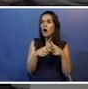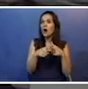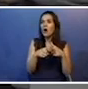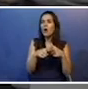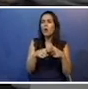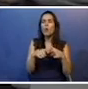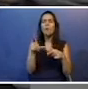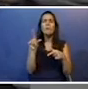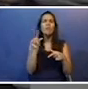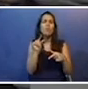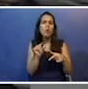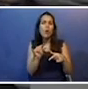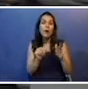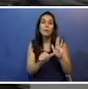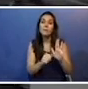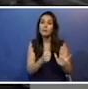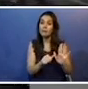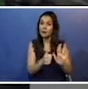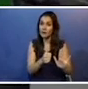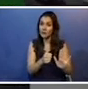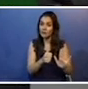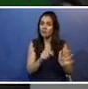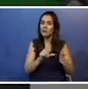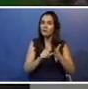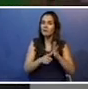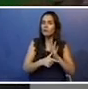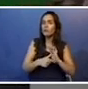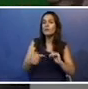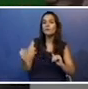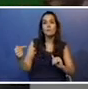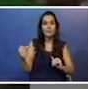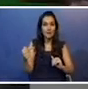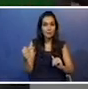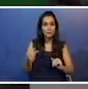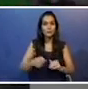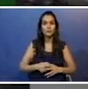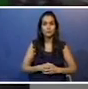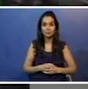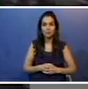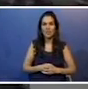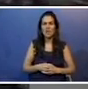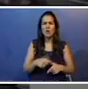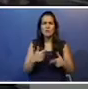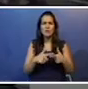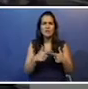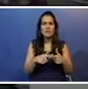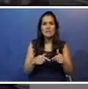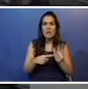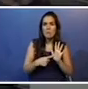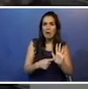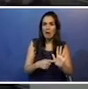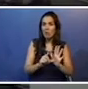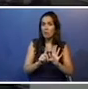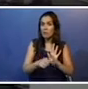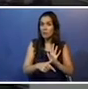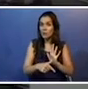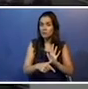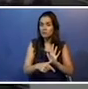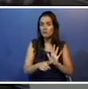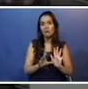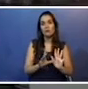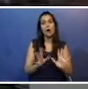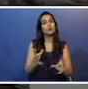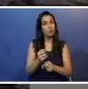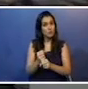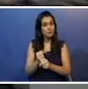ele precisa aparecer primeiro para eu poder subtrair. Se ele aparece depois, aí eu tenho que